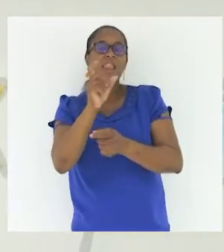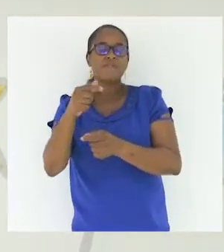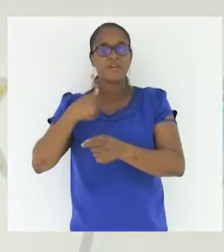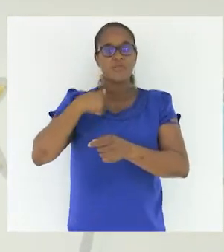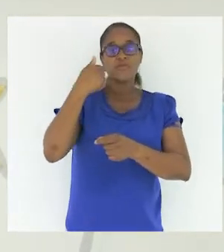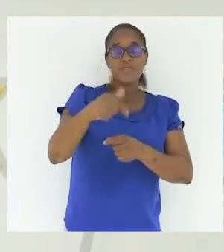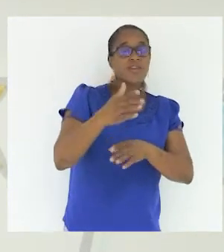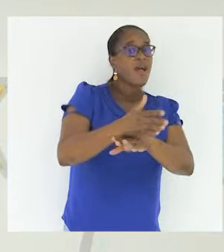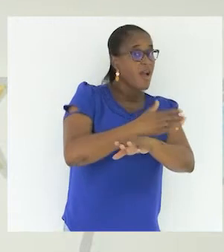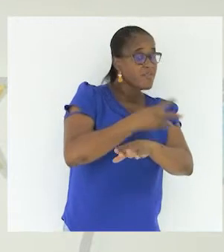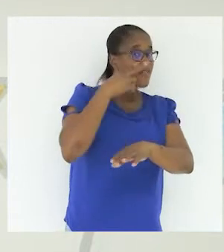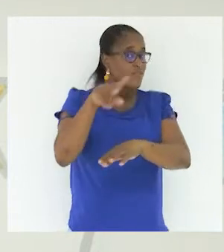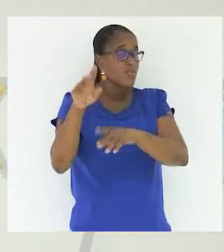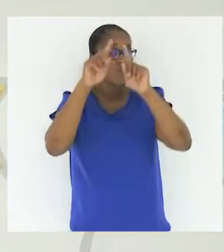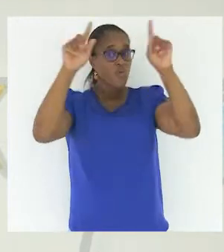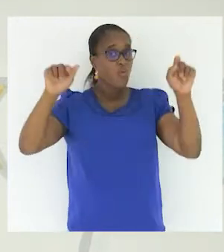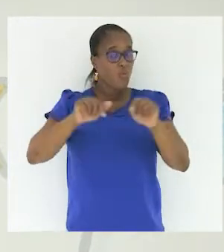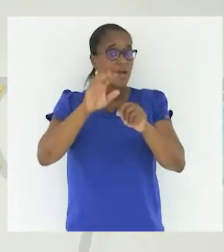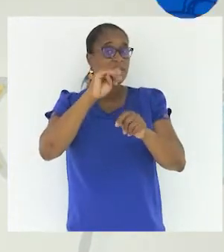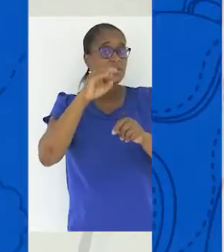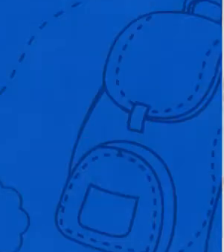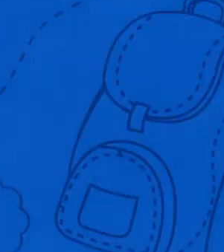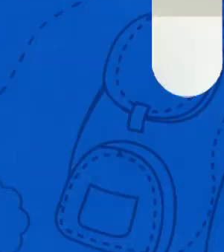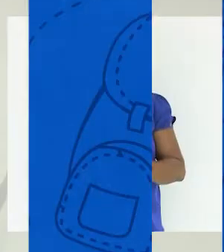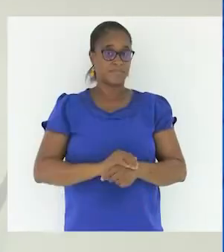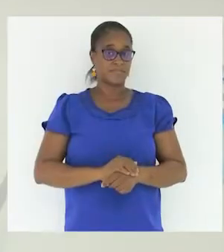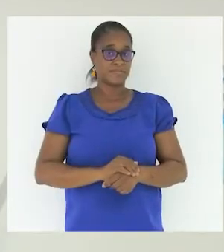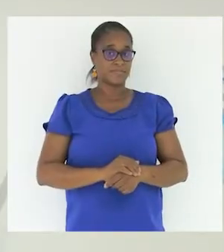tinha encontrado no quadro de sopa de letras.